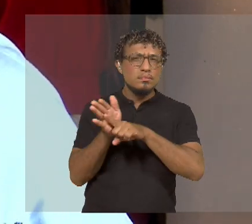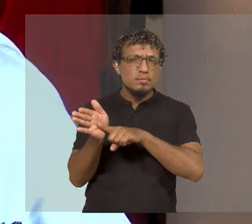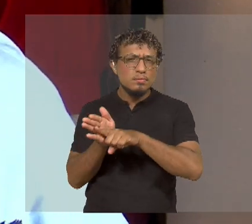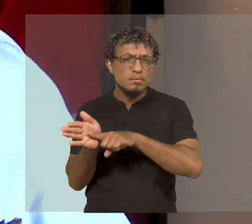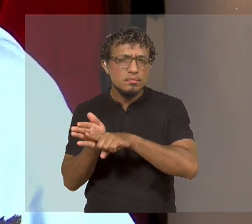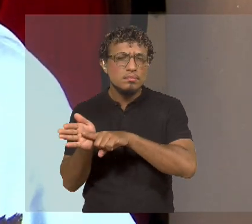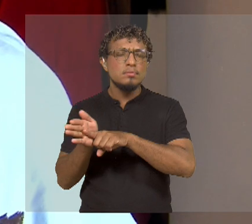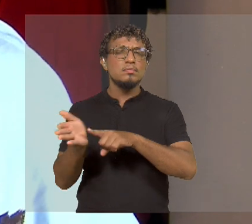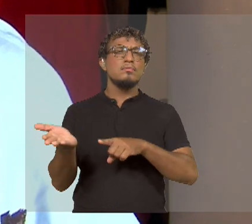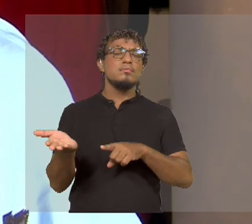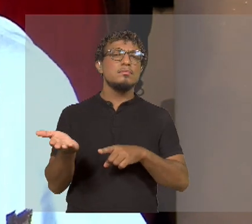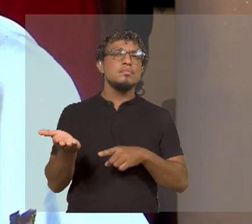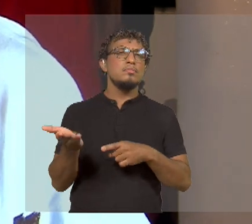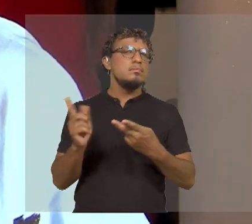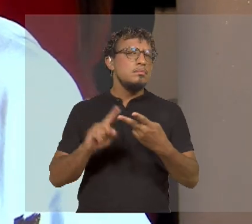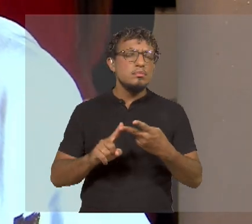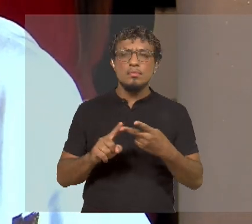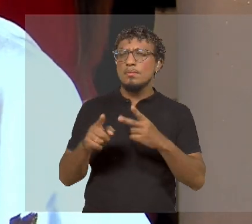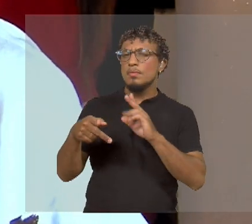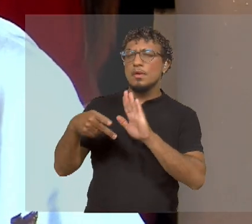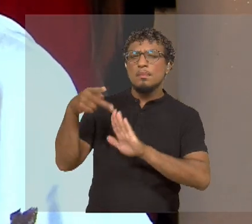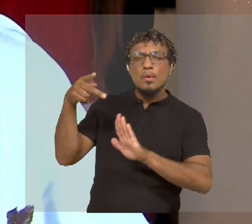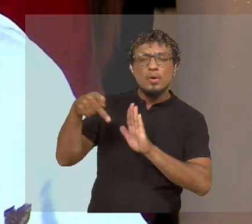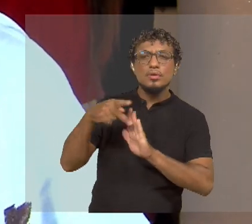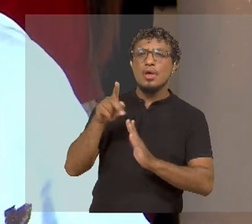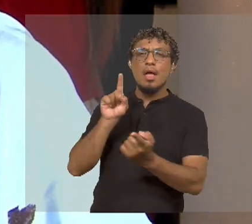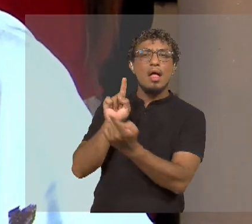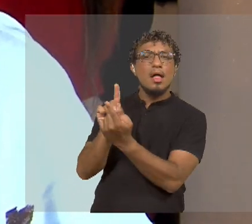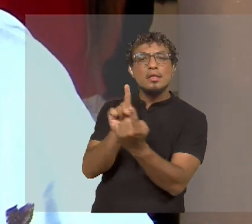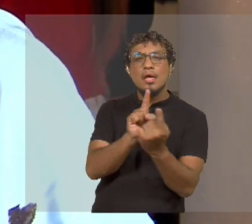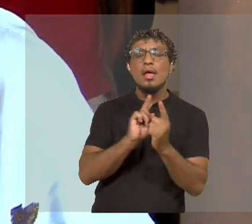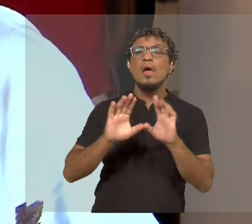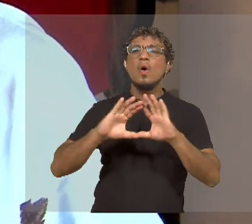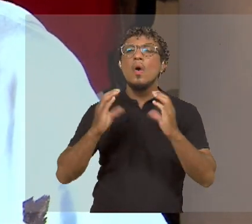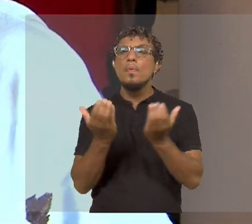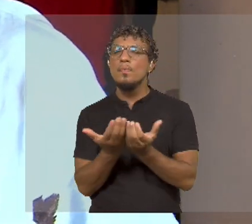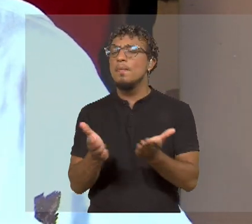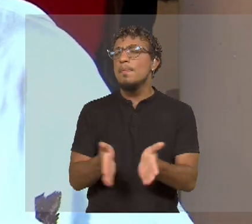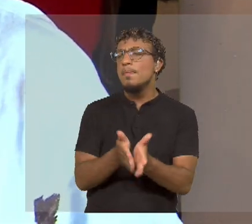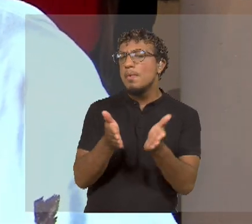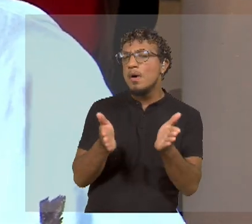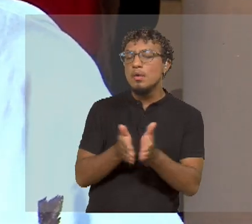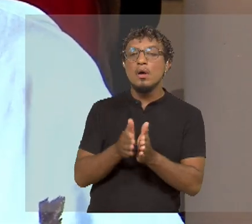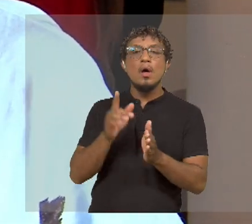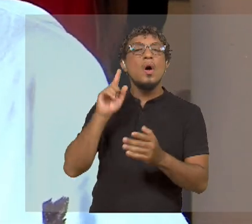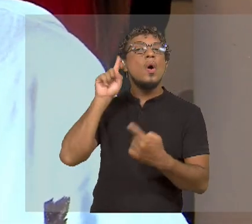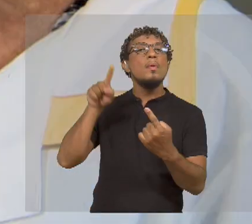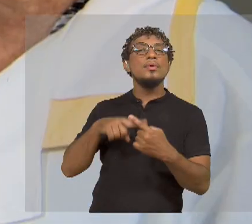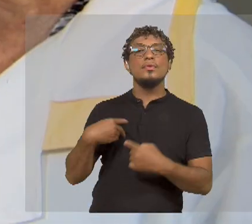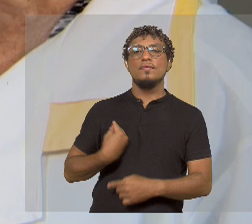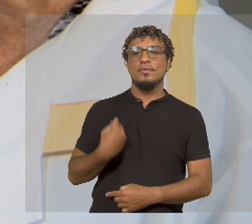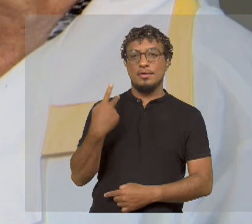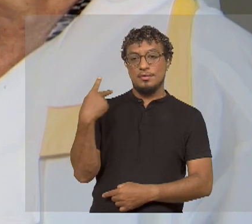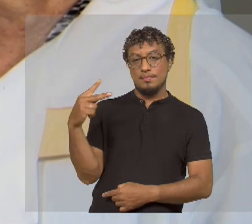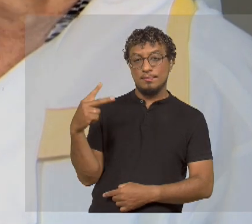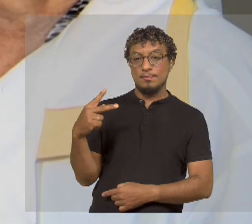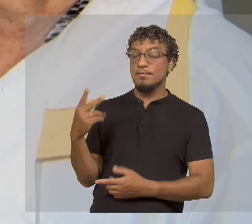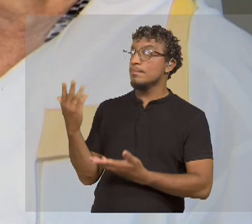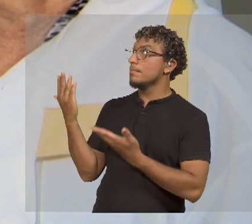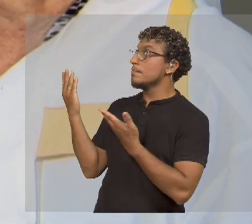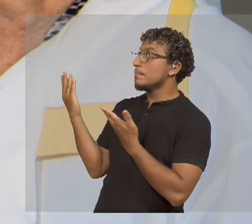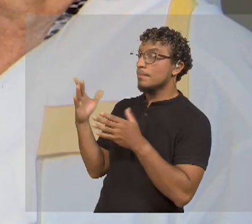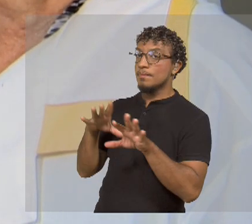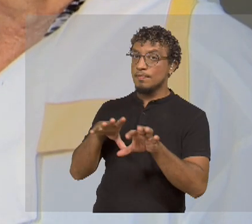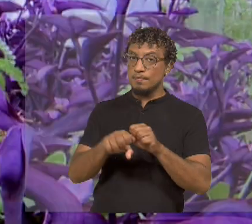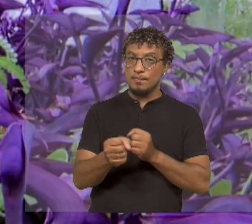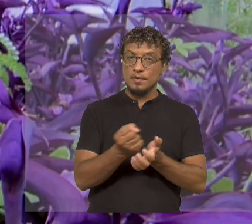né? O projeto, atendendo comunidades carentes. Eu acho que esse era muito o objetivo de vida dela. Terezinha era formada